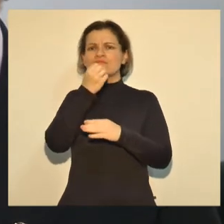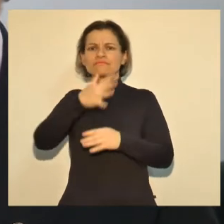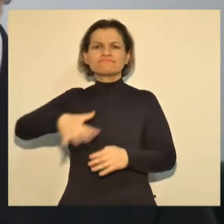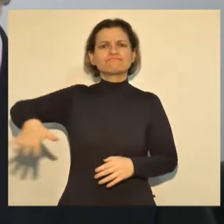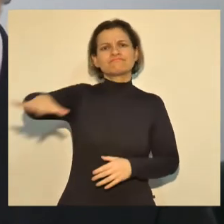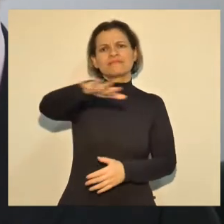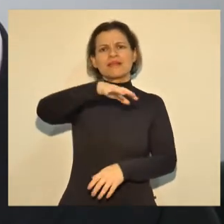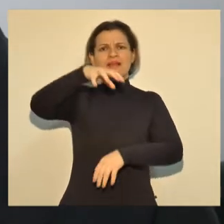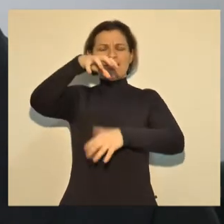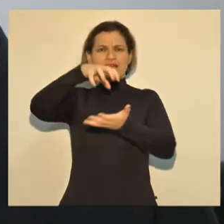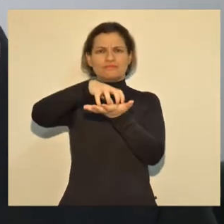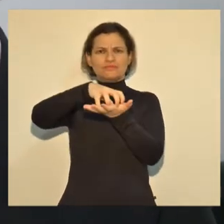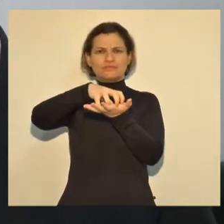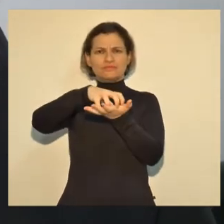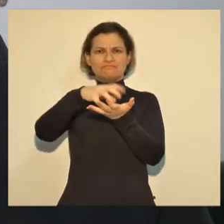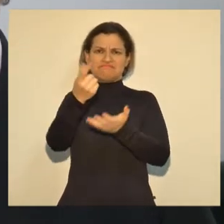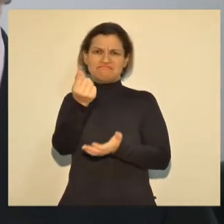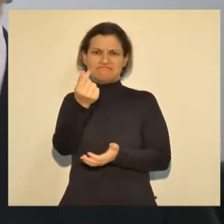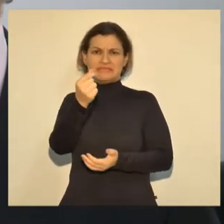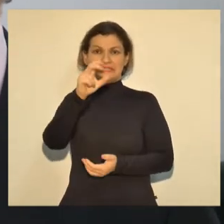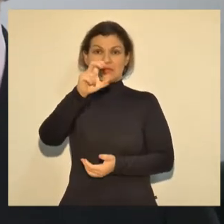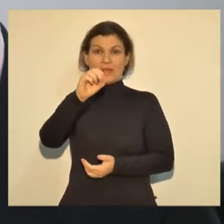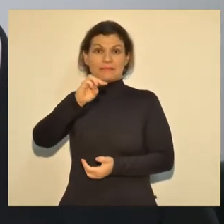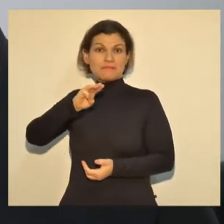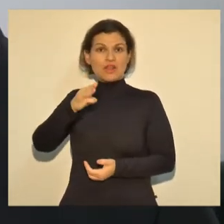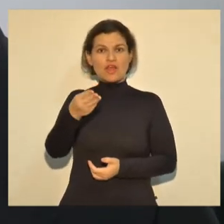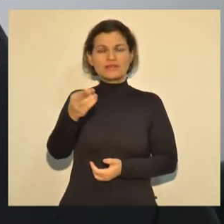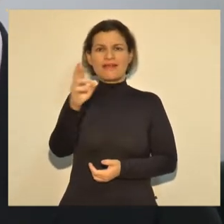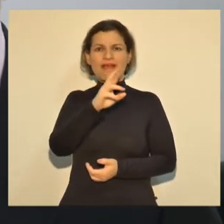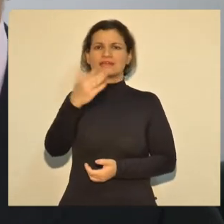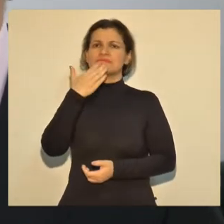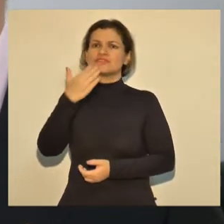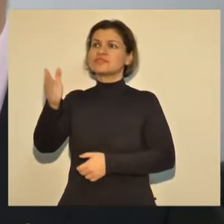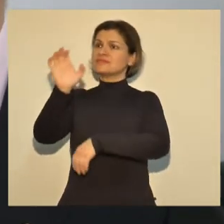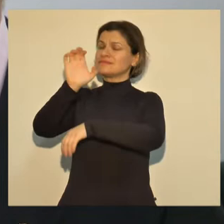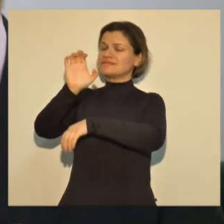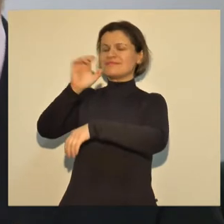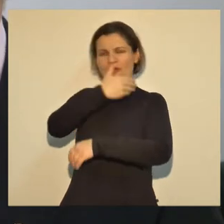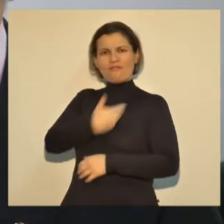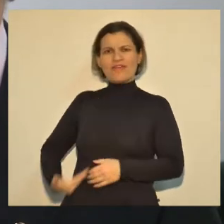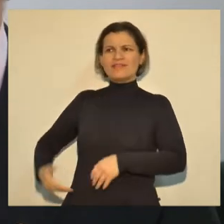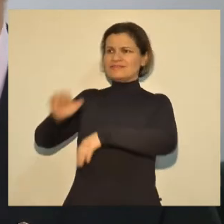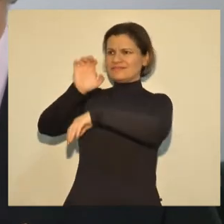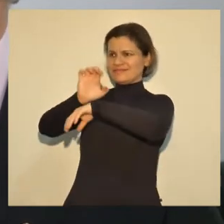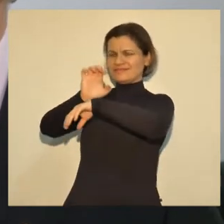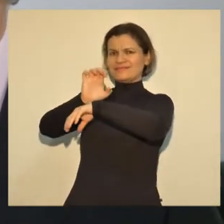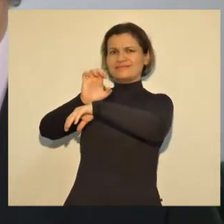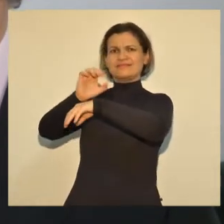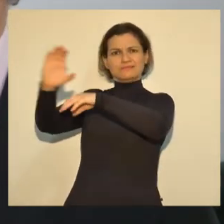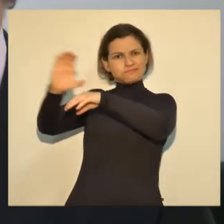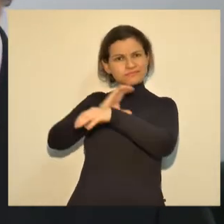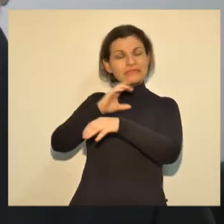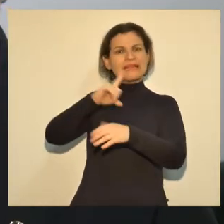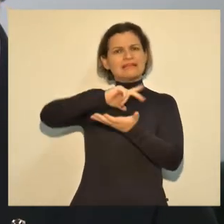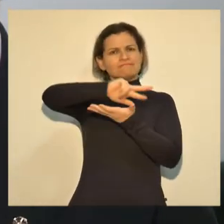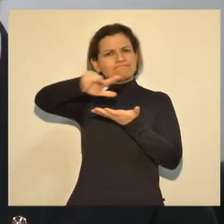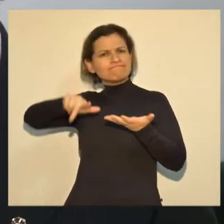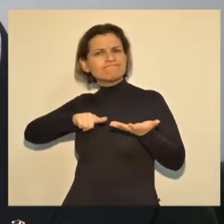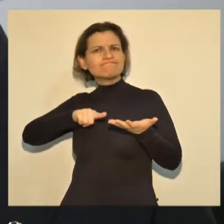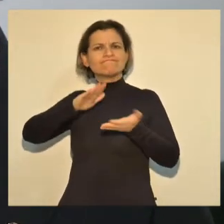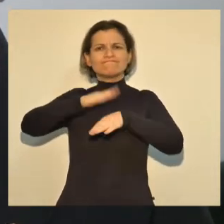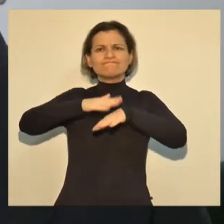do campus, aí um projeto da ordem de 50 milhões de reais que estão solicitando recursos ao governo do estado. Temos aí diversas ações